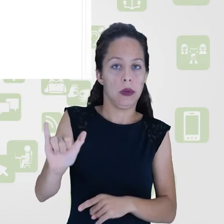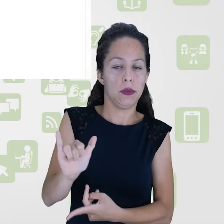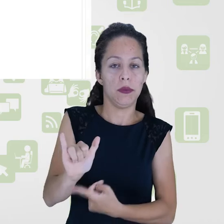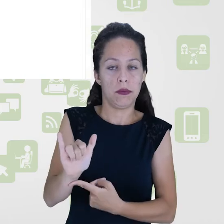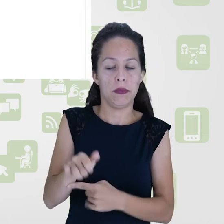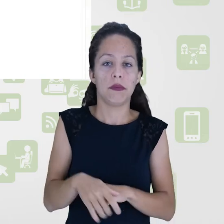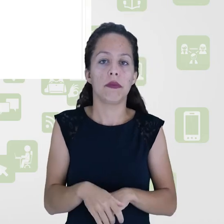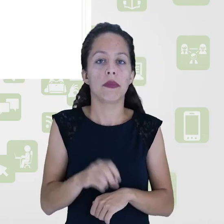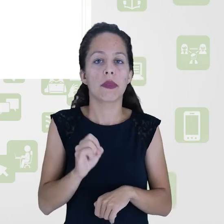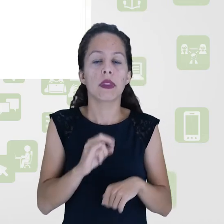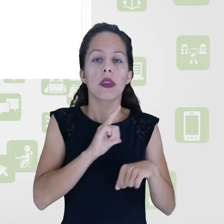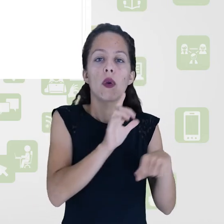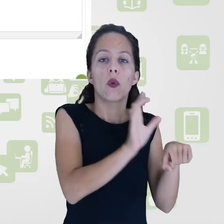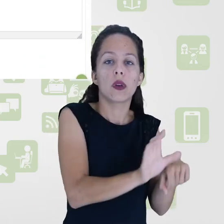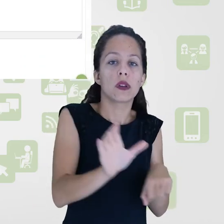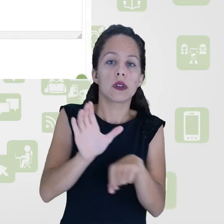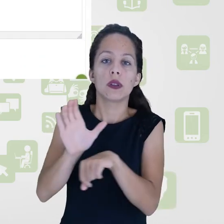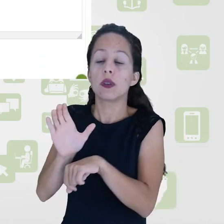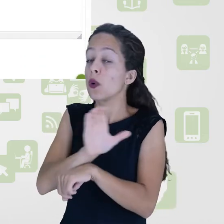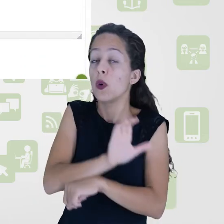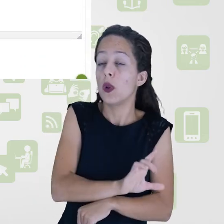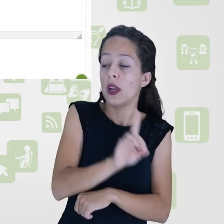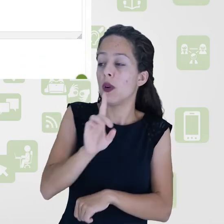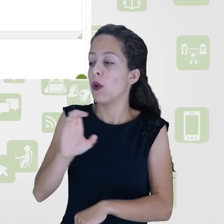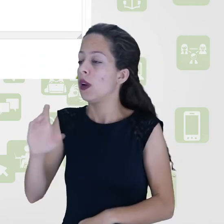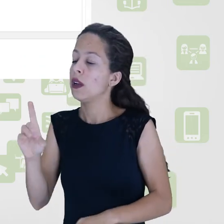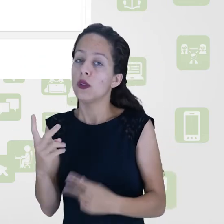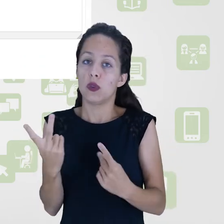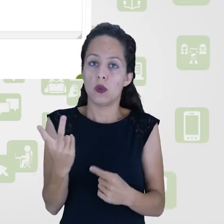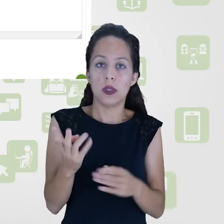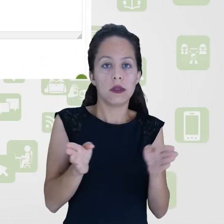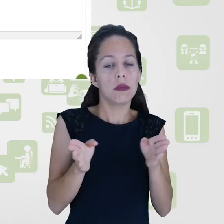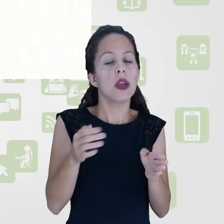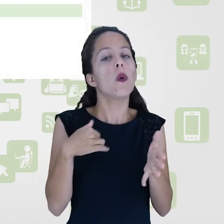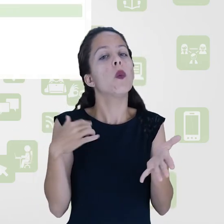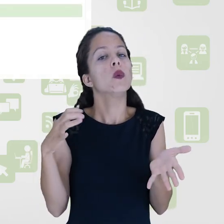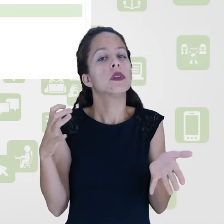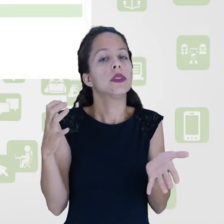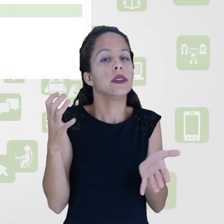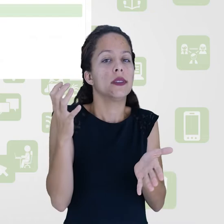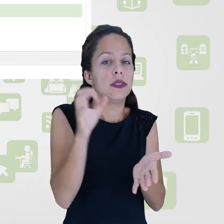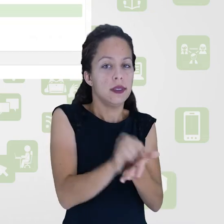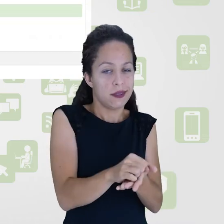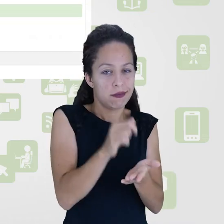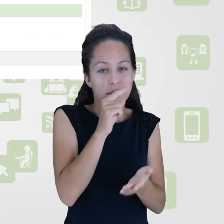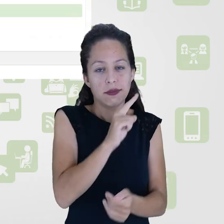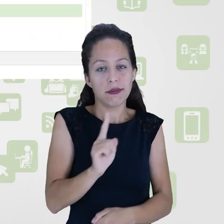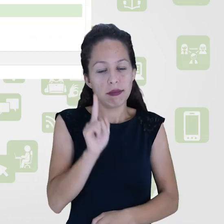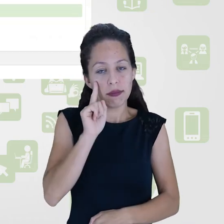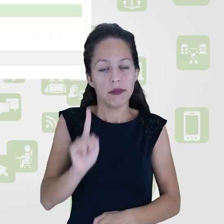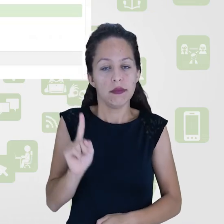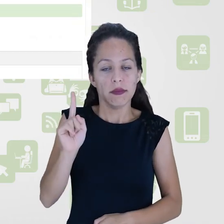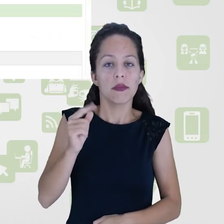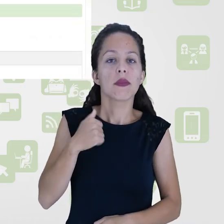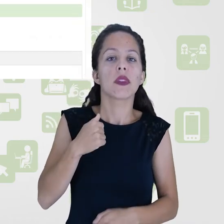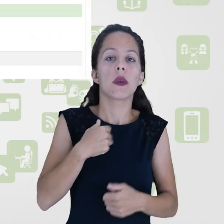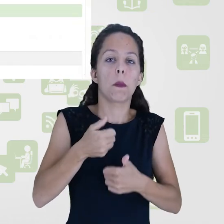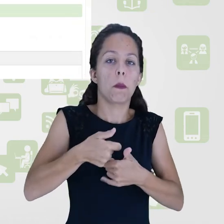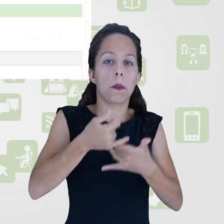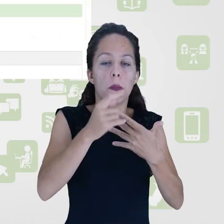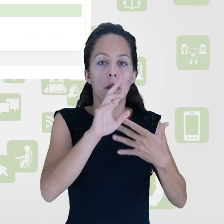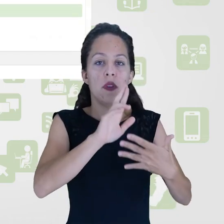tenha duas coordenações de curso. E vou salvar. Então, eu fico com